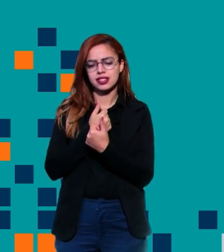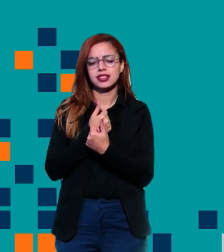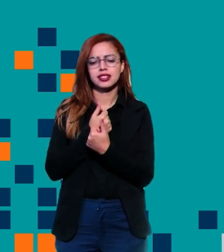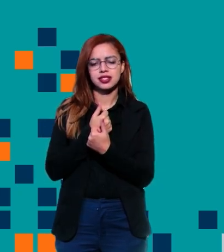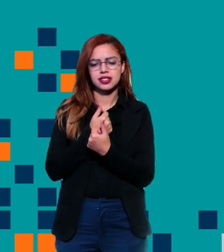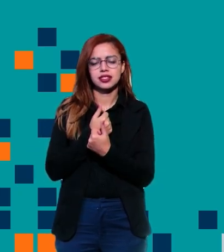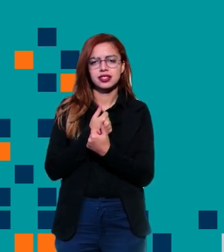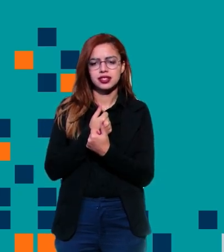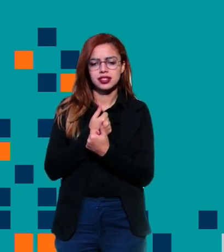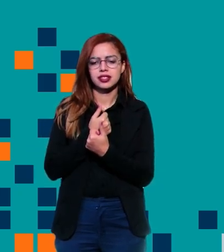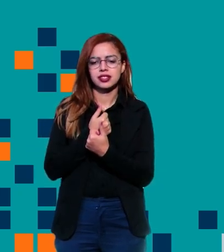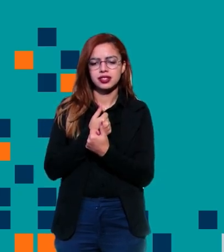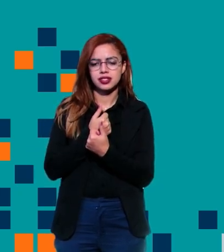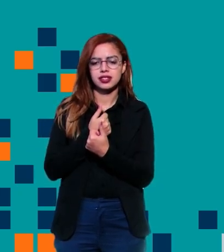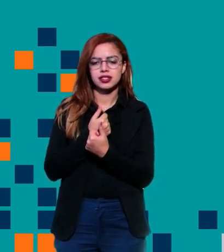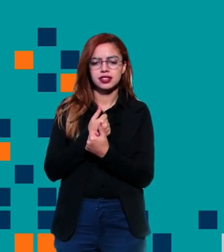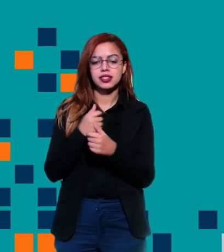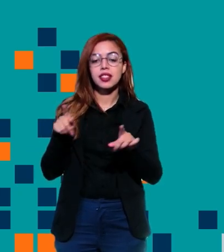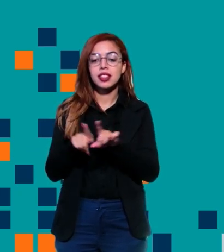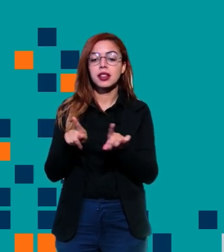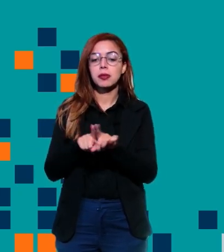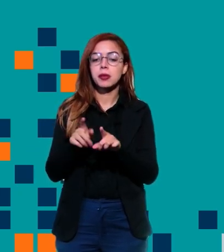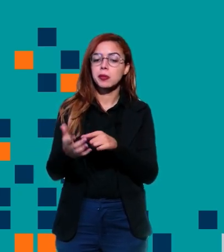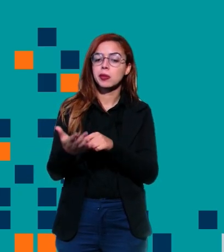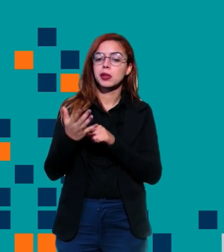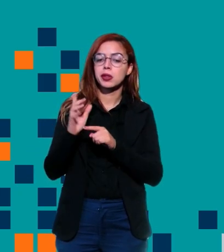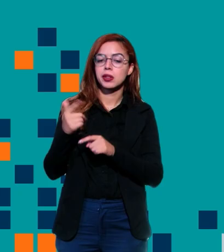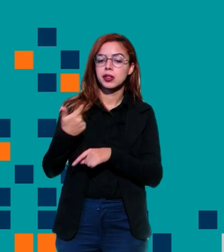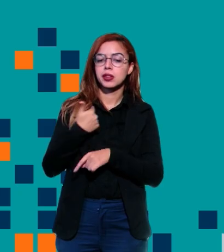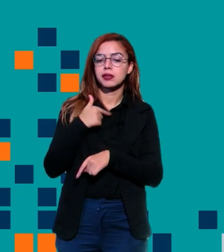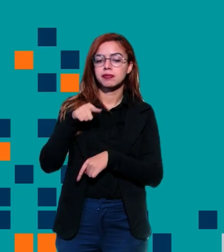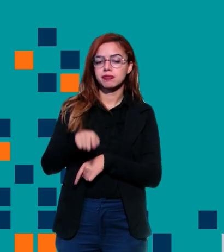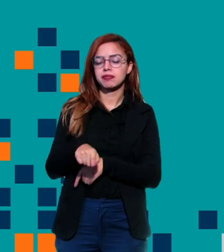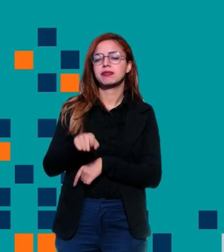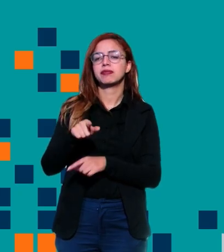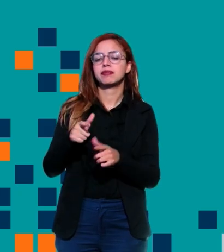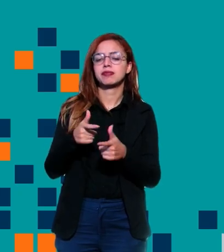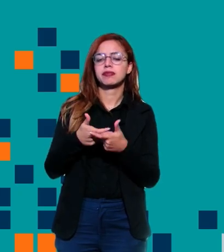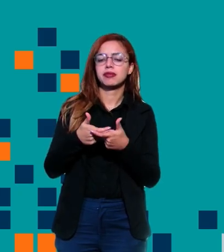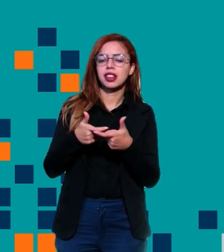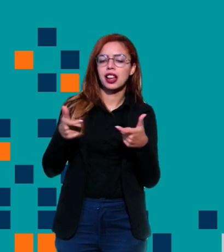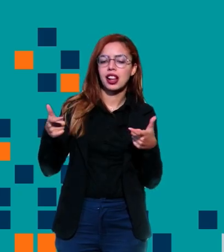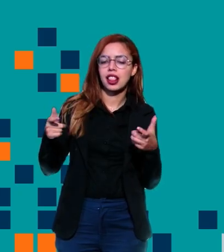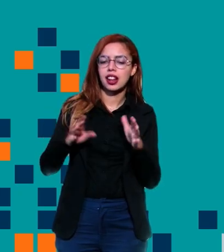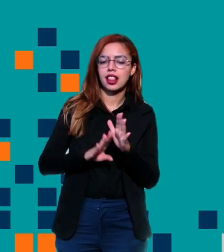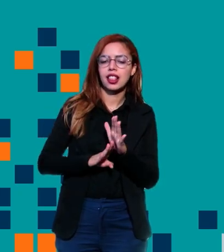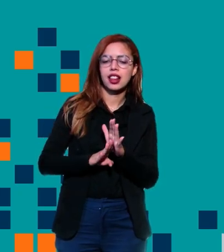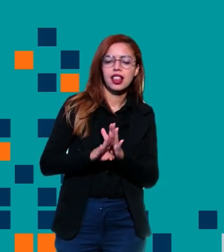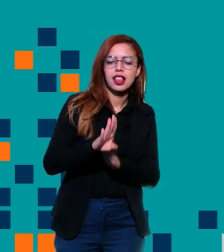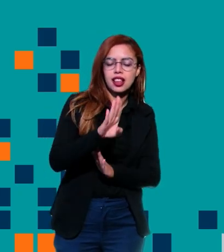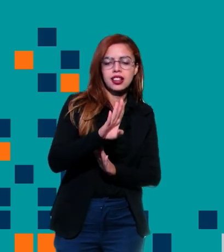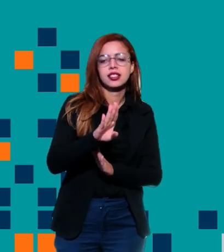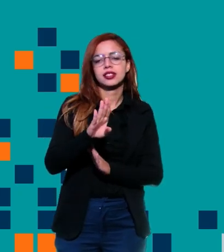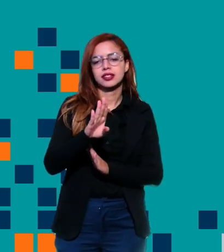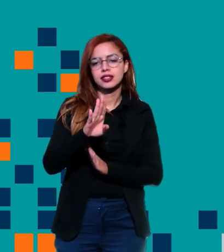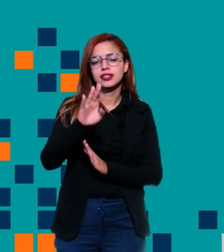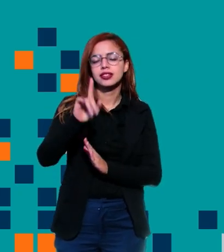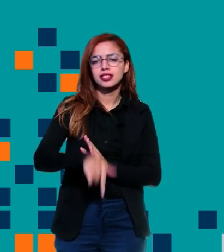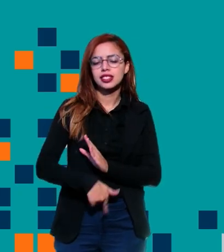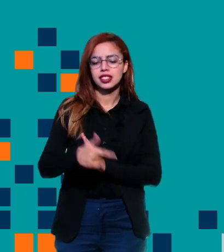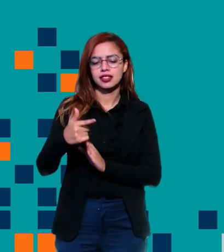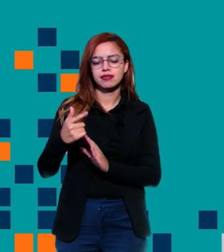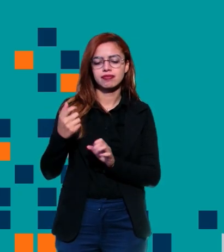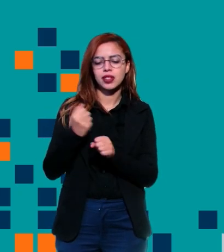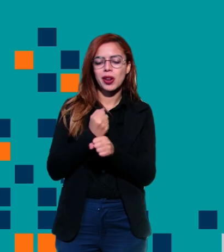linha. E ele mostra isso, né, ou seja, esse crescimento da escala, né, da